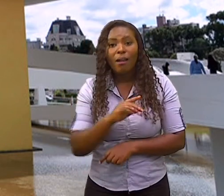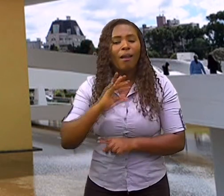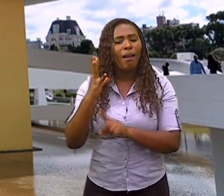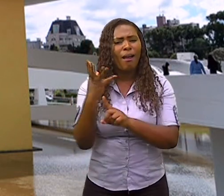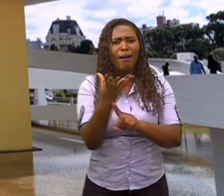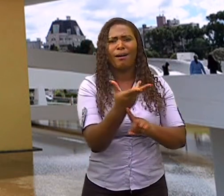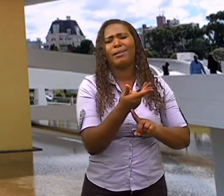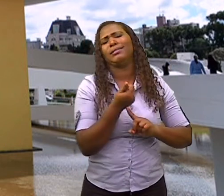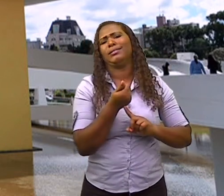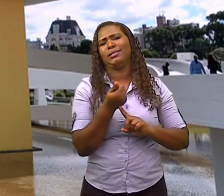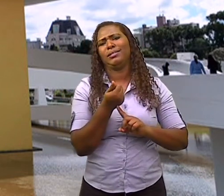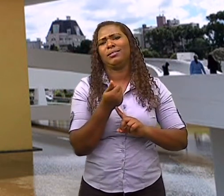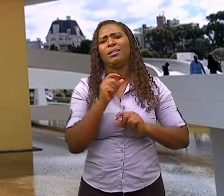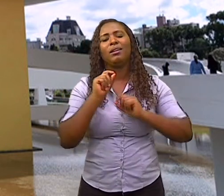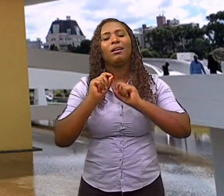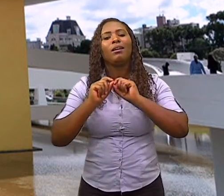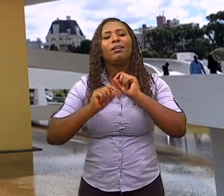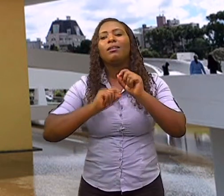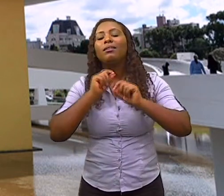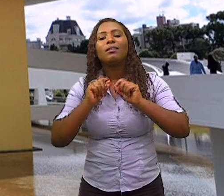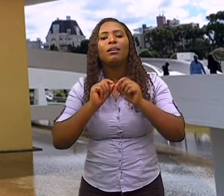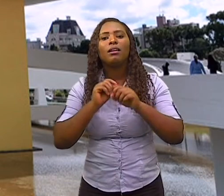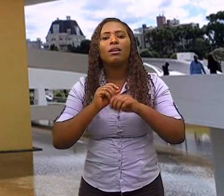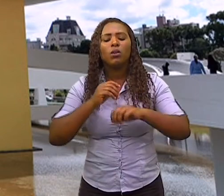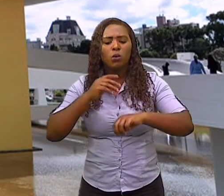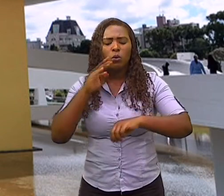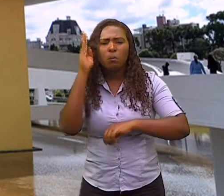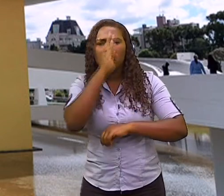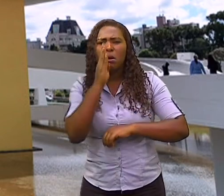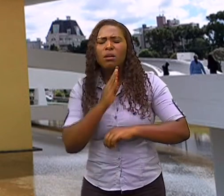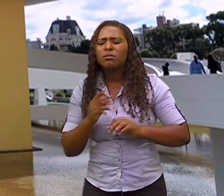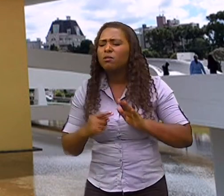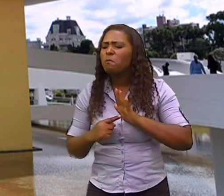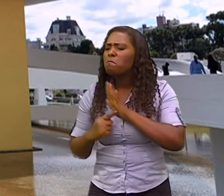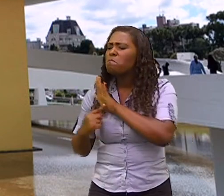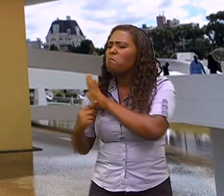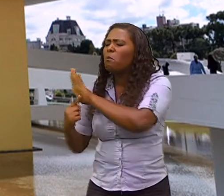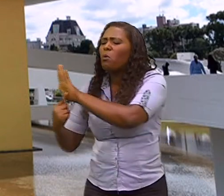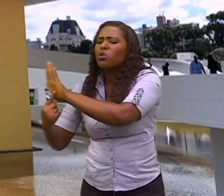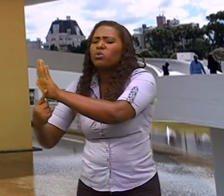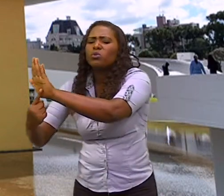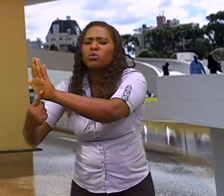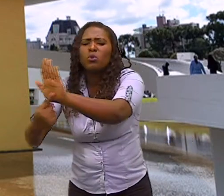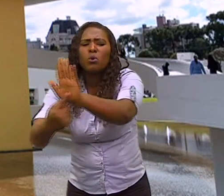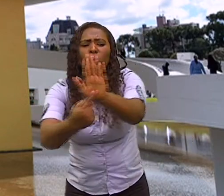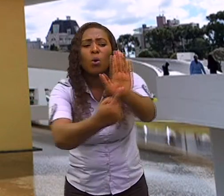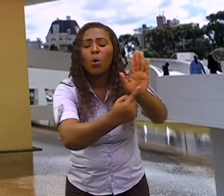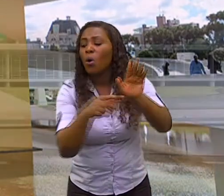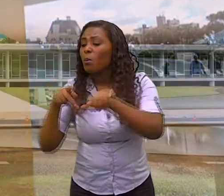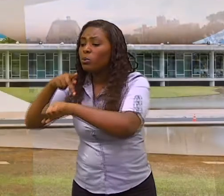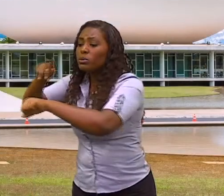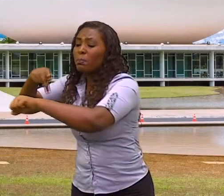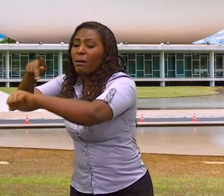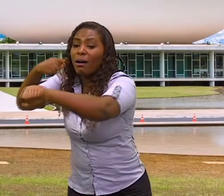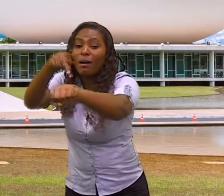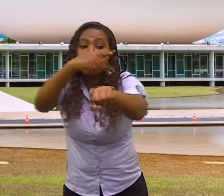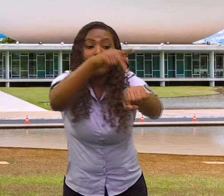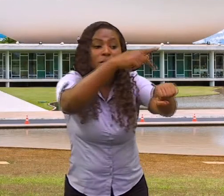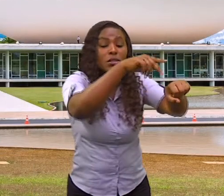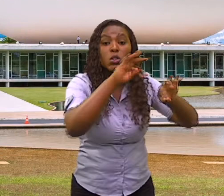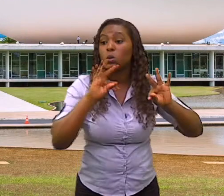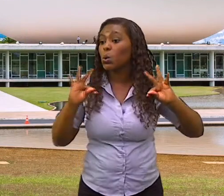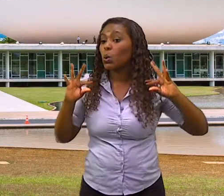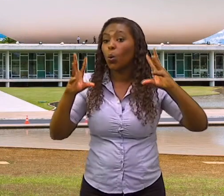que elevaram o nome do Brasil para fora, né, do nosso país,